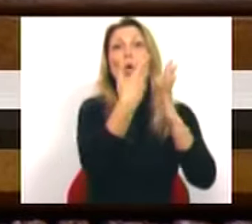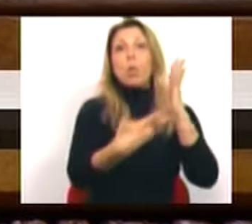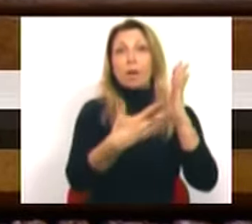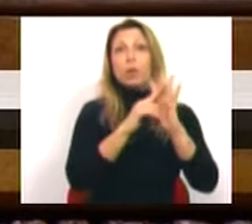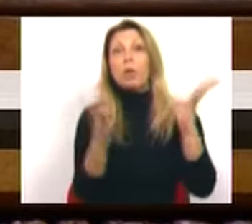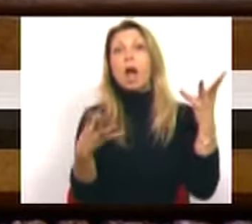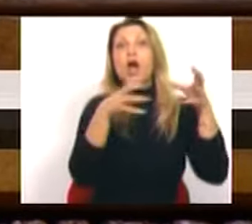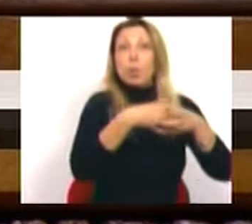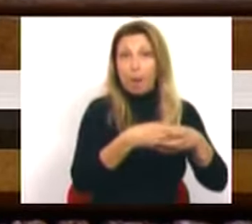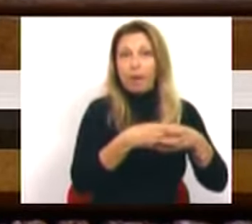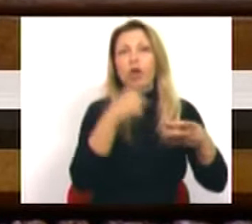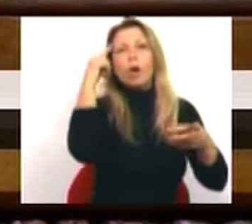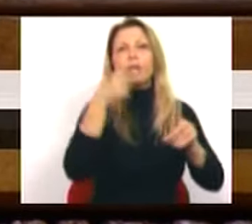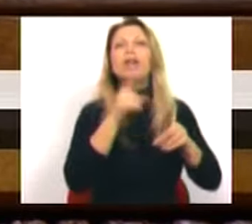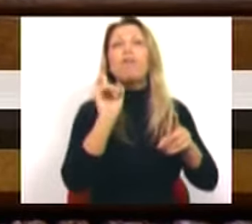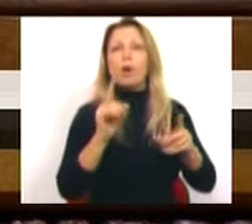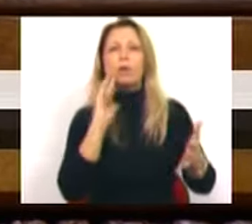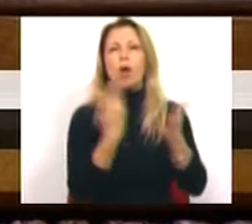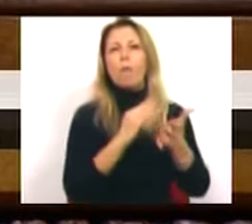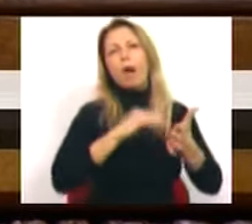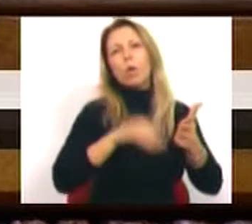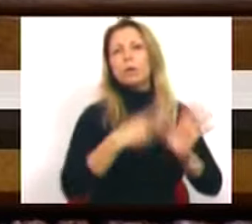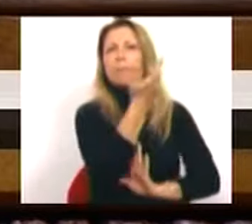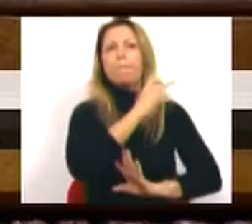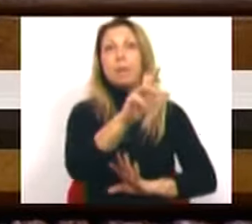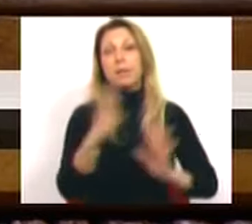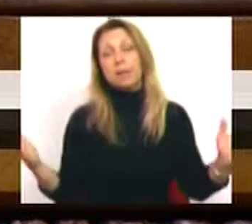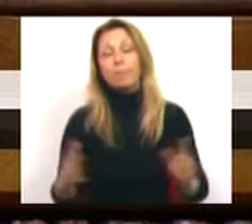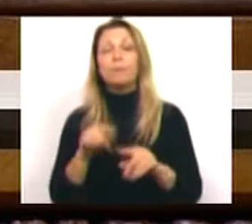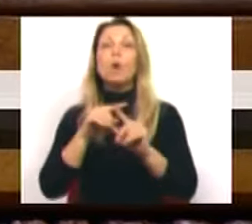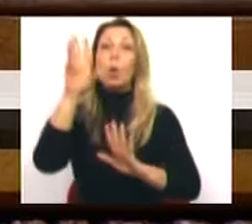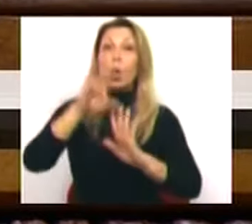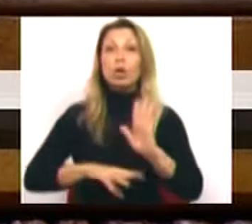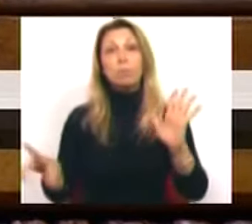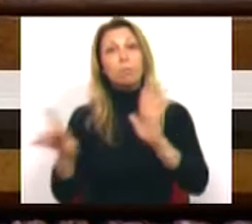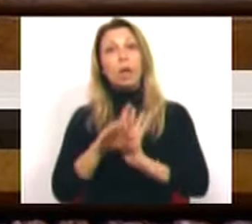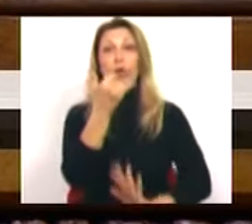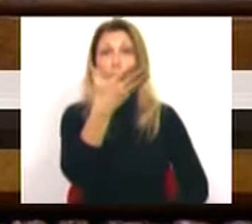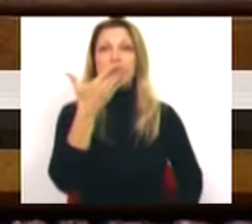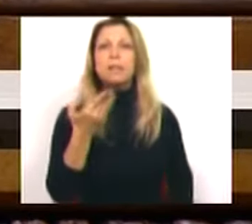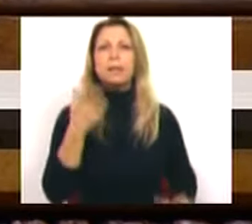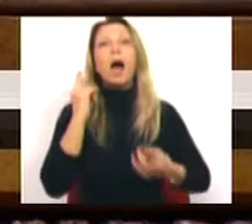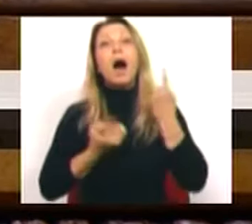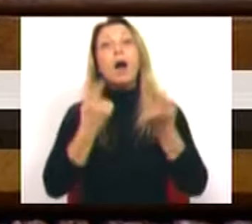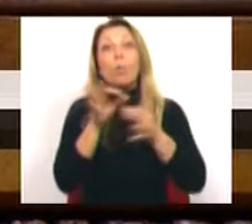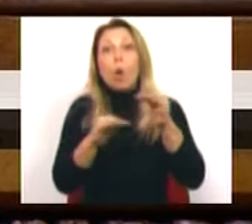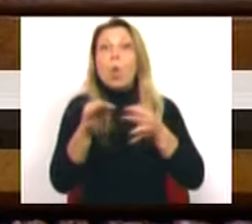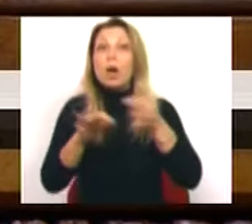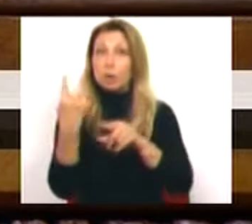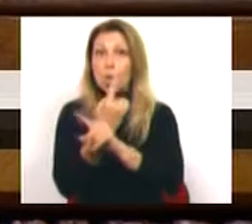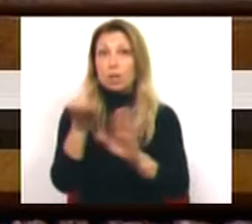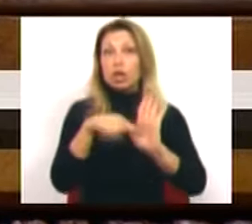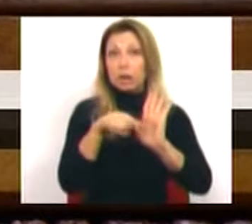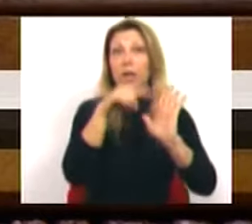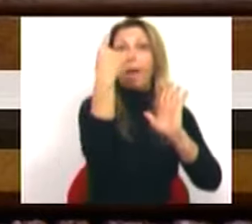professores. Com a revisão do regime legal de concursos realizada em 2017, foram feitas algumas correções de pontos negativos constantes do